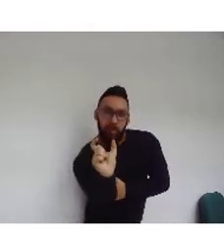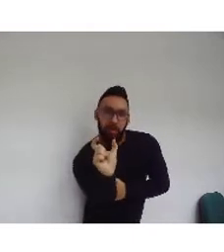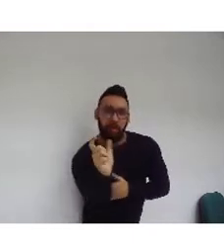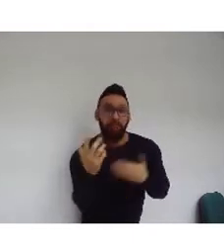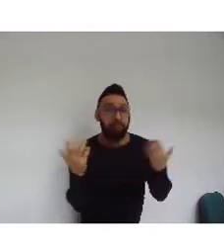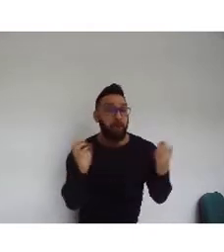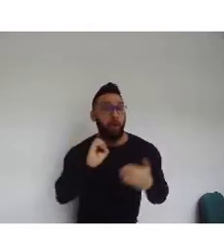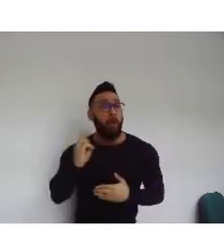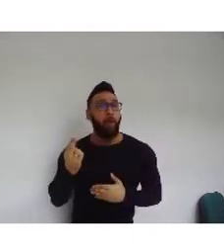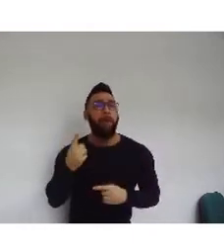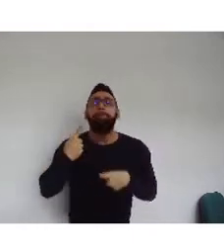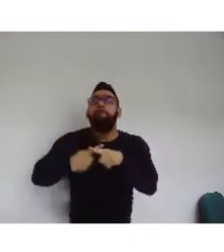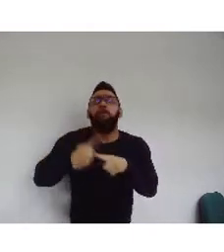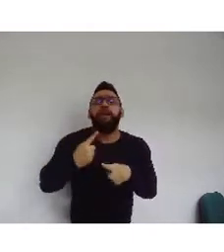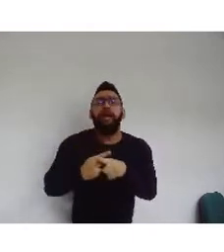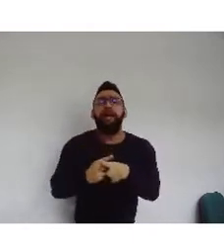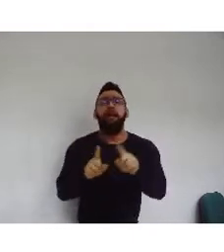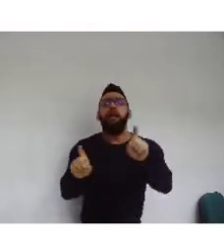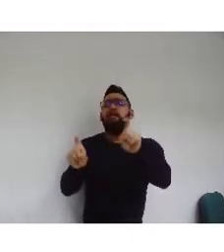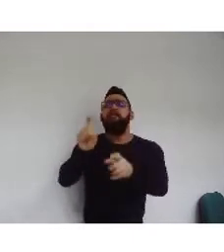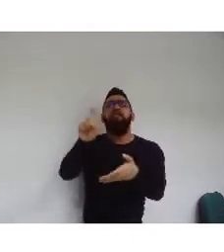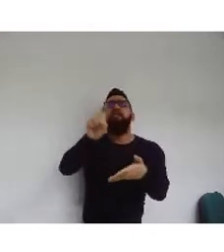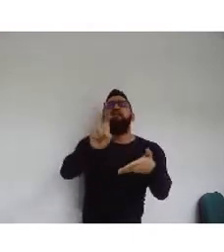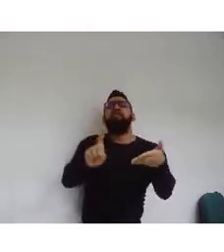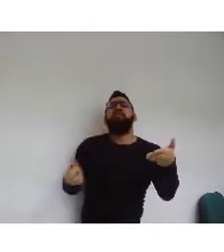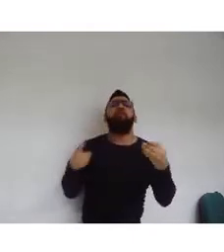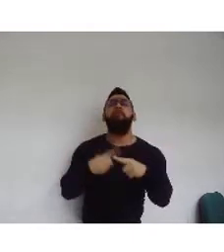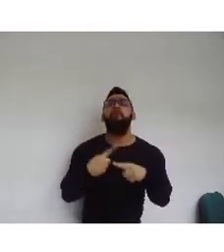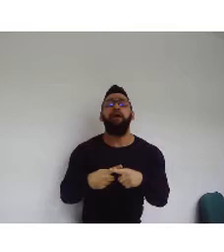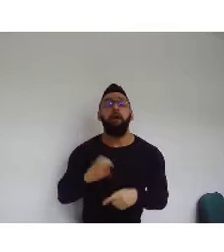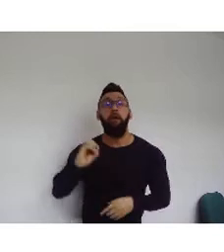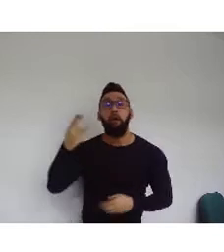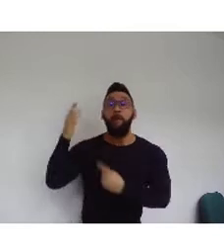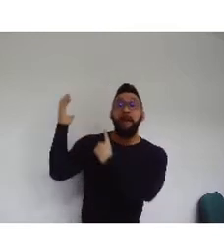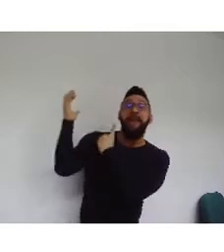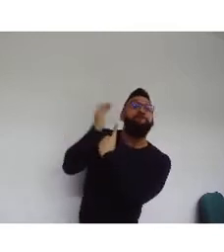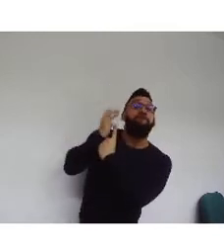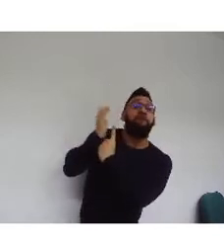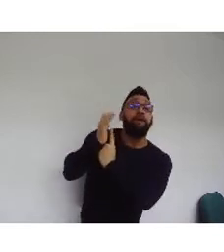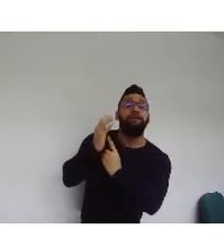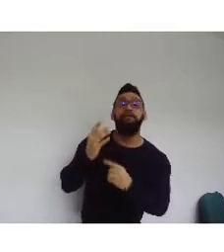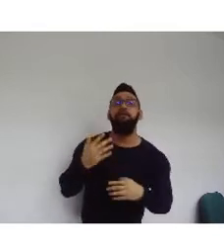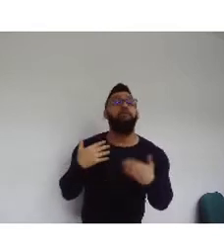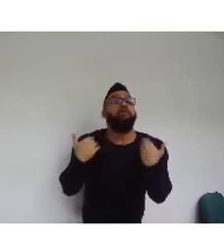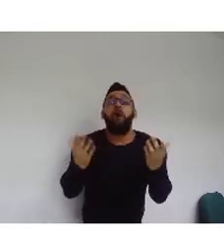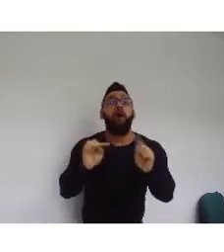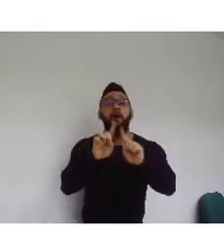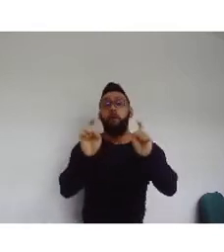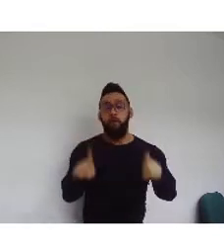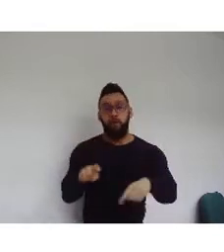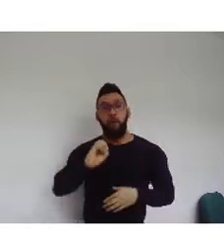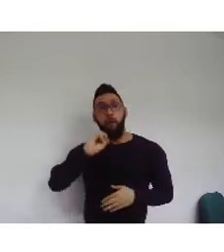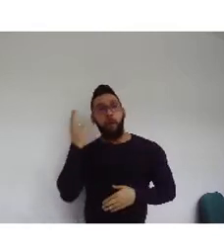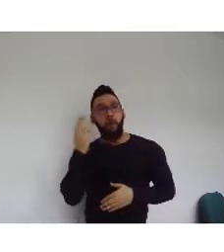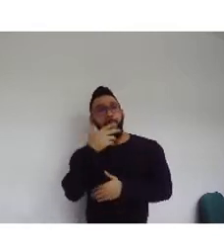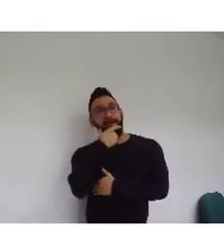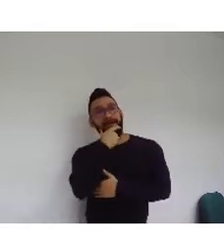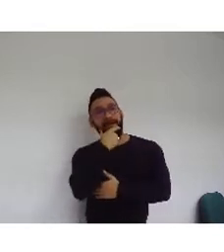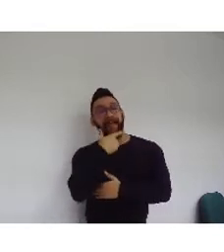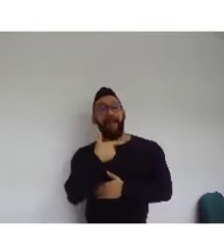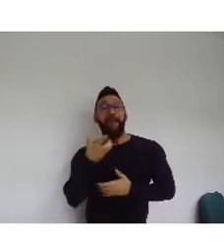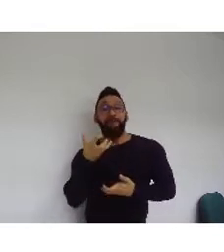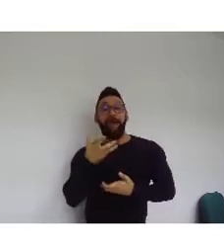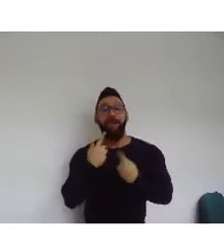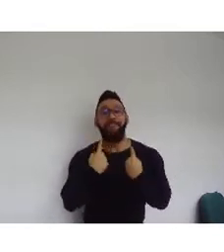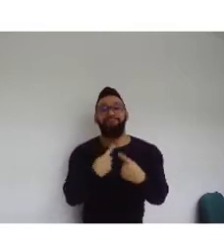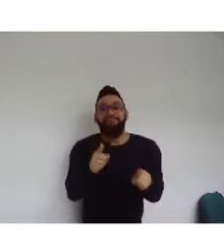sobre um outro corpo ali? Ou pode ter sido orientada também pela possibilidade de encontrar outros corpos? Estou lendo,